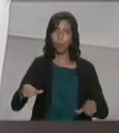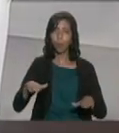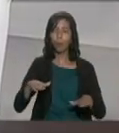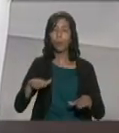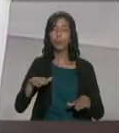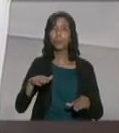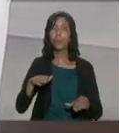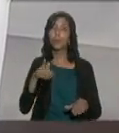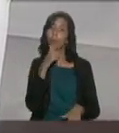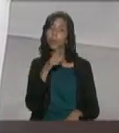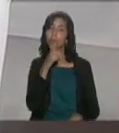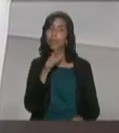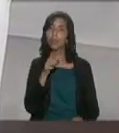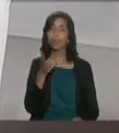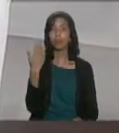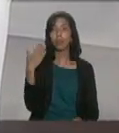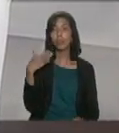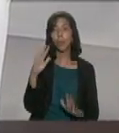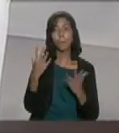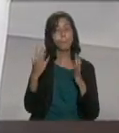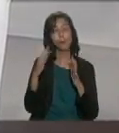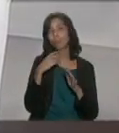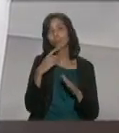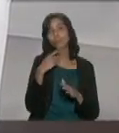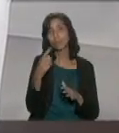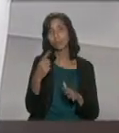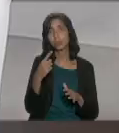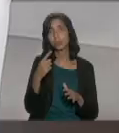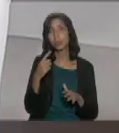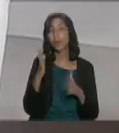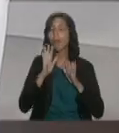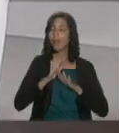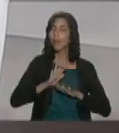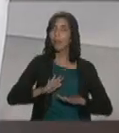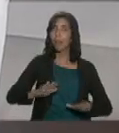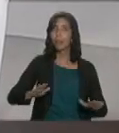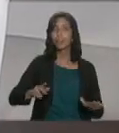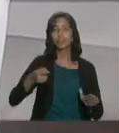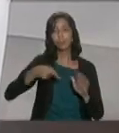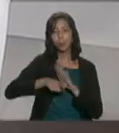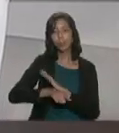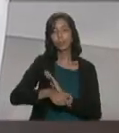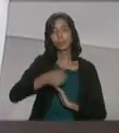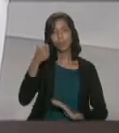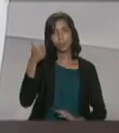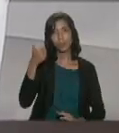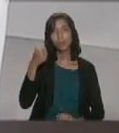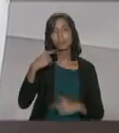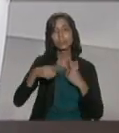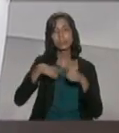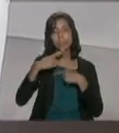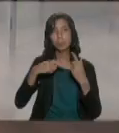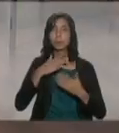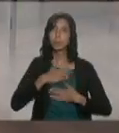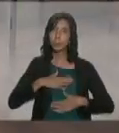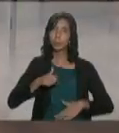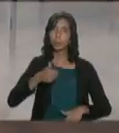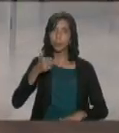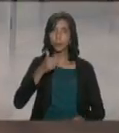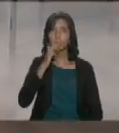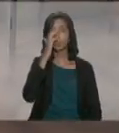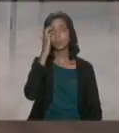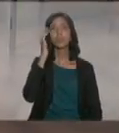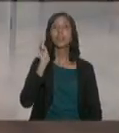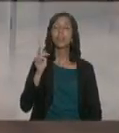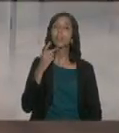corpo dessa criança em que a sua mão não pôde tocar. Então, o relaxamento vai ser mais profundo. Depois com o banhinho. E